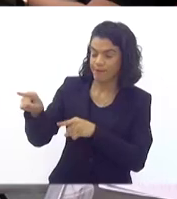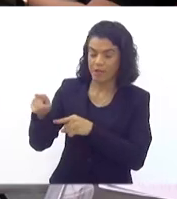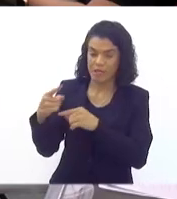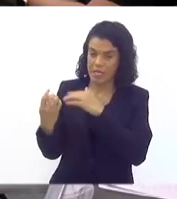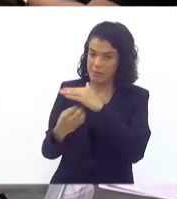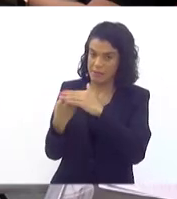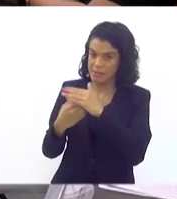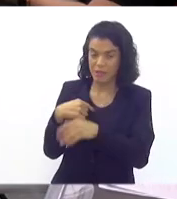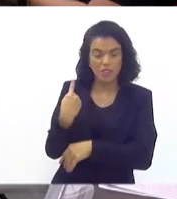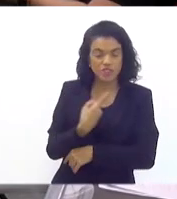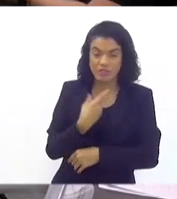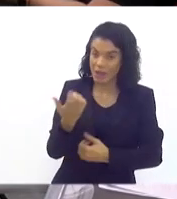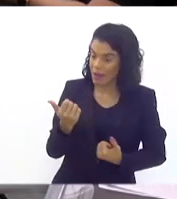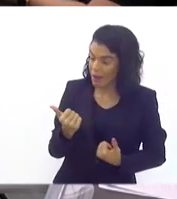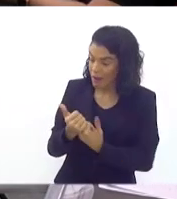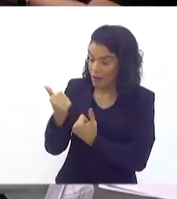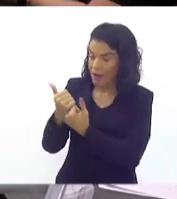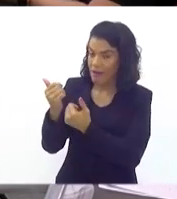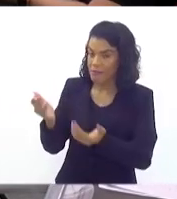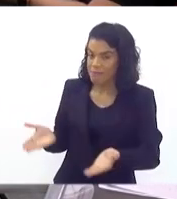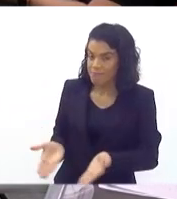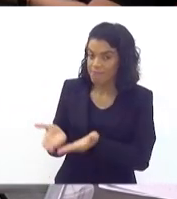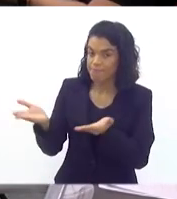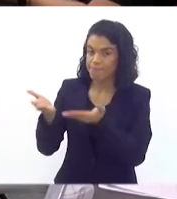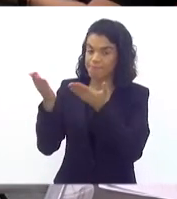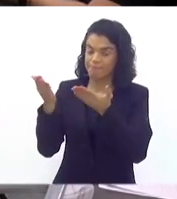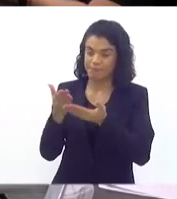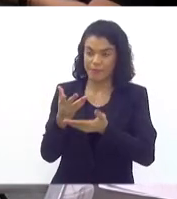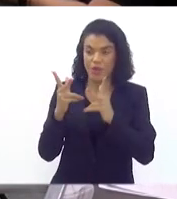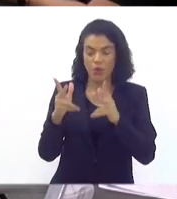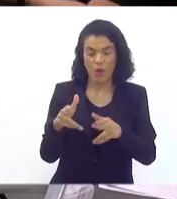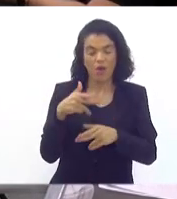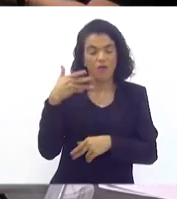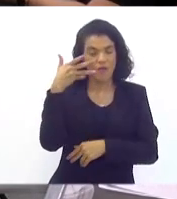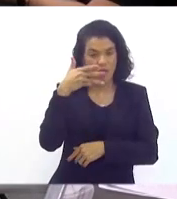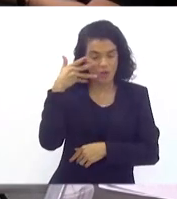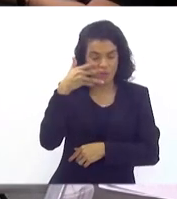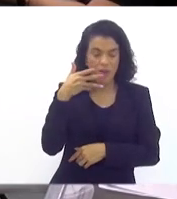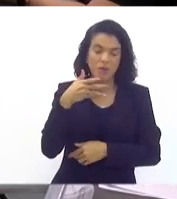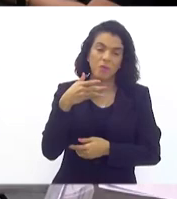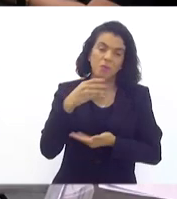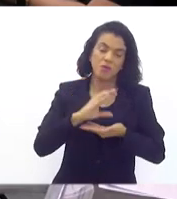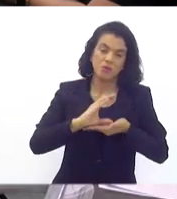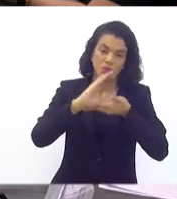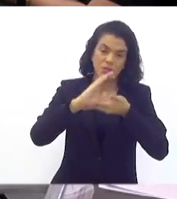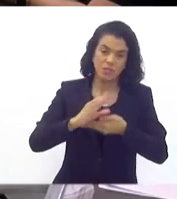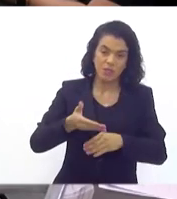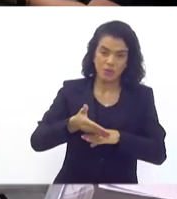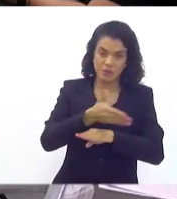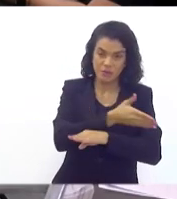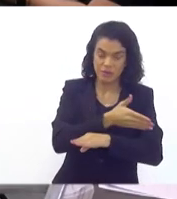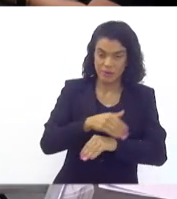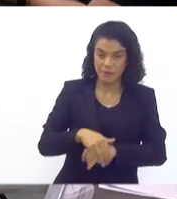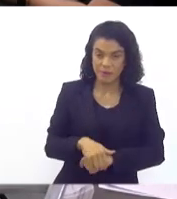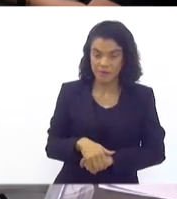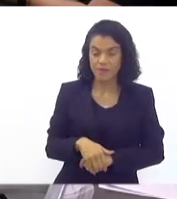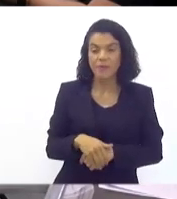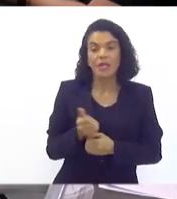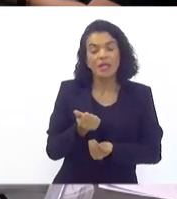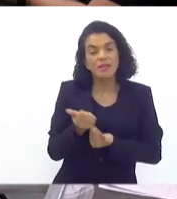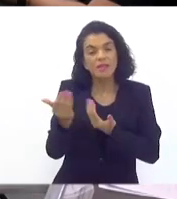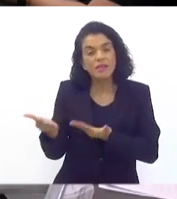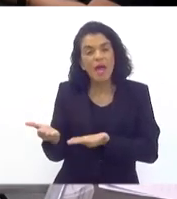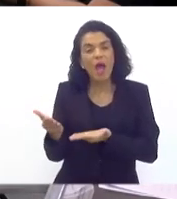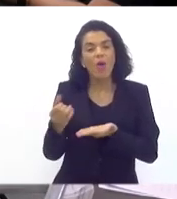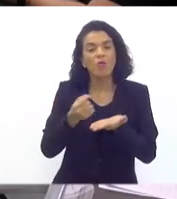a gente quer colaborar como bem destacou aqui os conselheiros que nos antecederam e mais do que isso dá todo